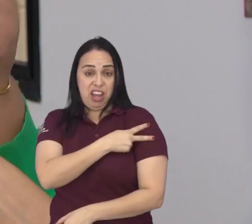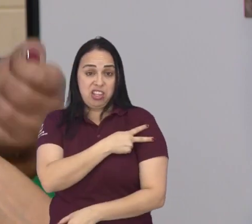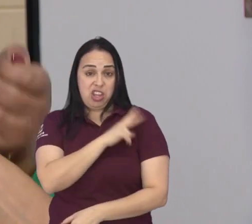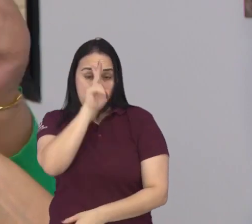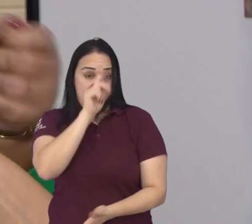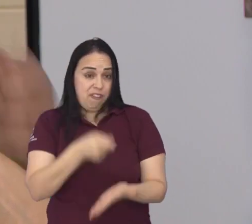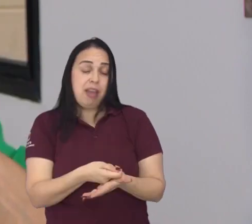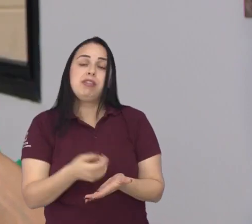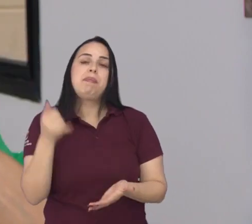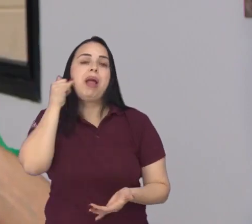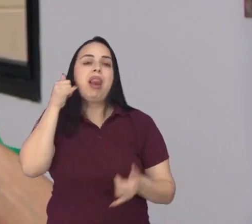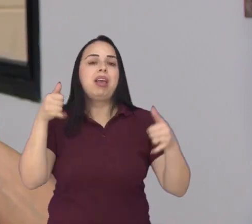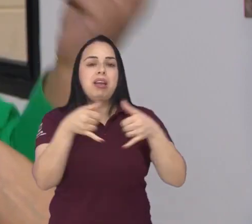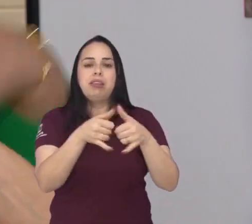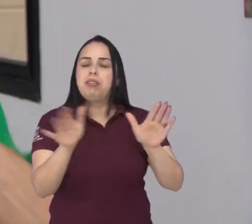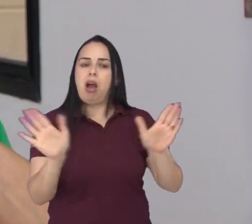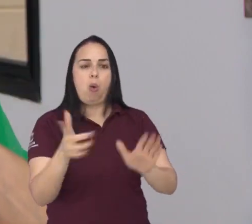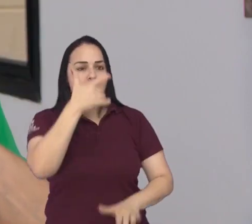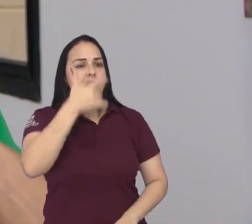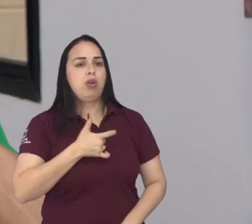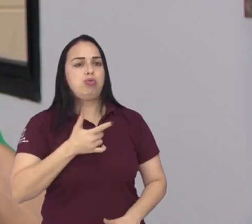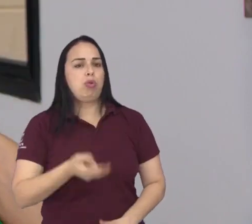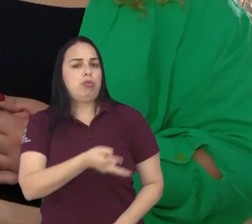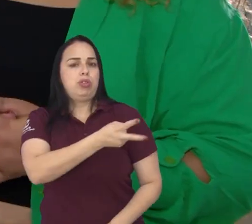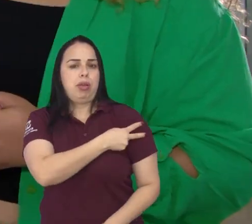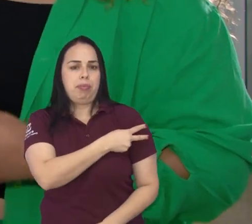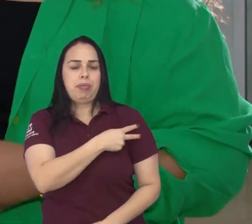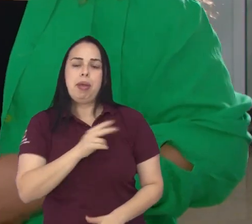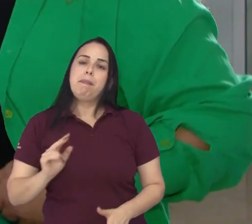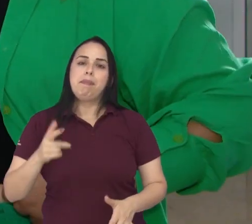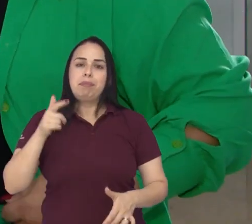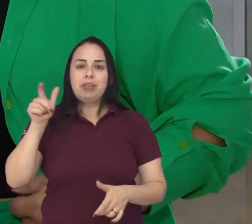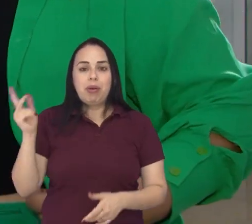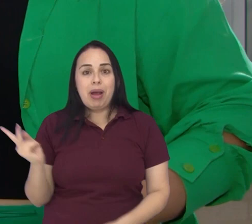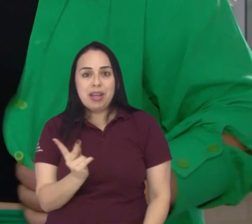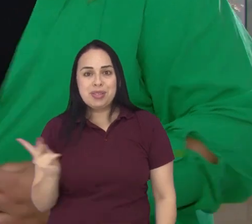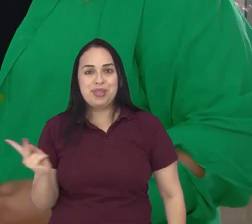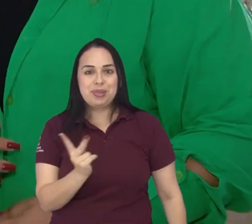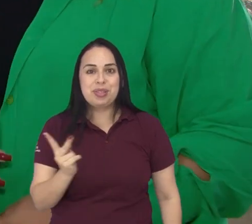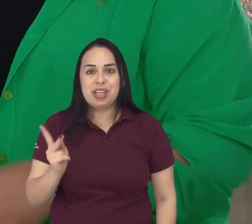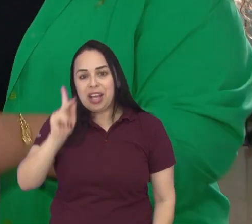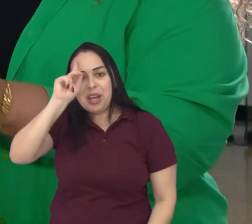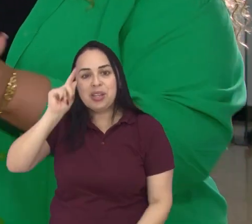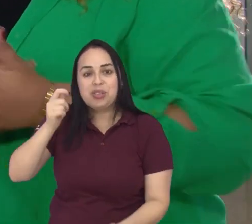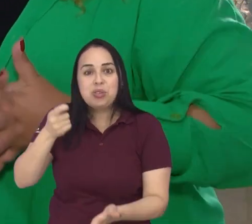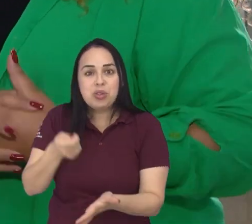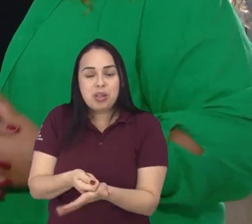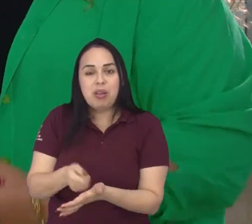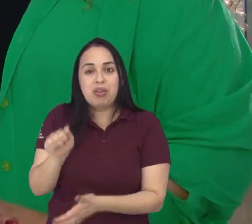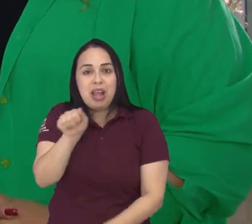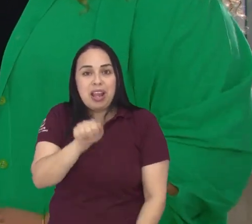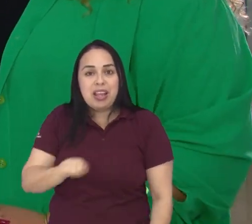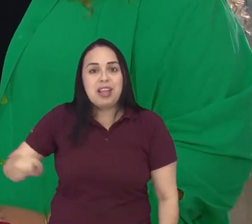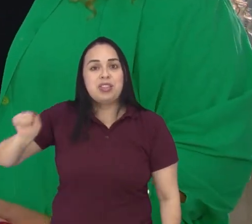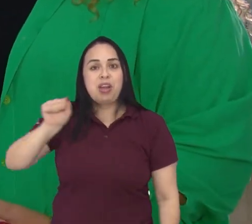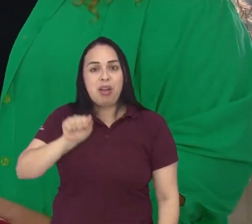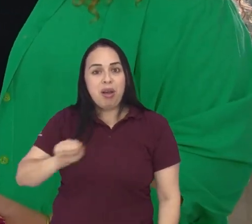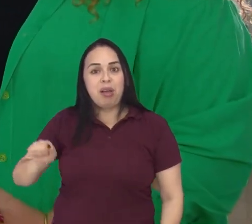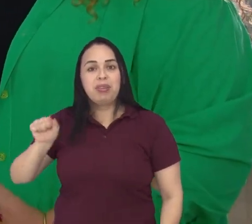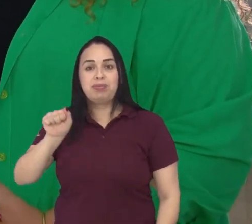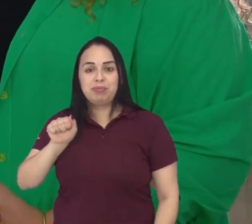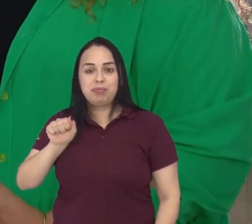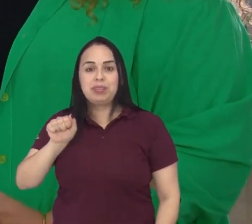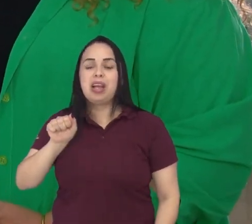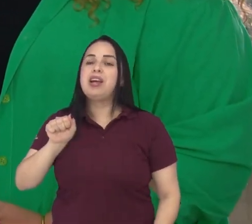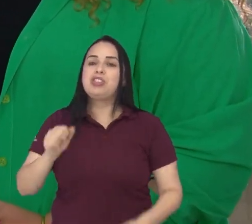puder resolver, você me liga. Eu falava, não, sou eu que sou a CEO. Para auxiliar outras mulheres, ela e a Bruna decidiram criar